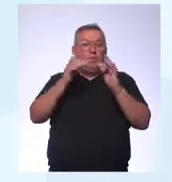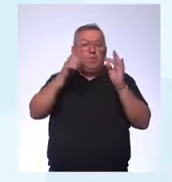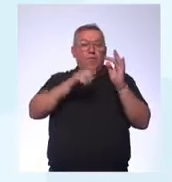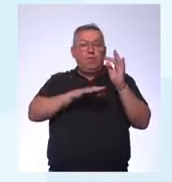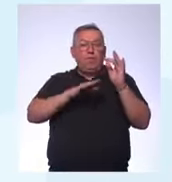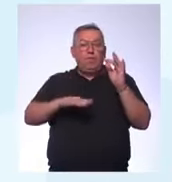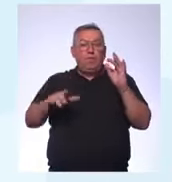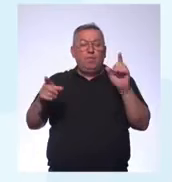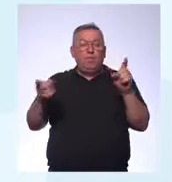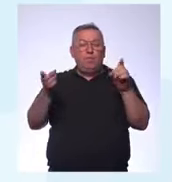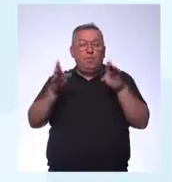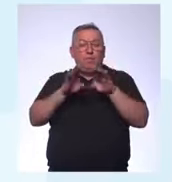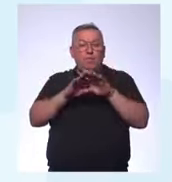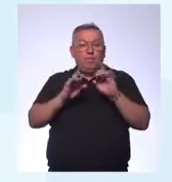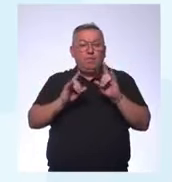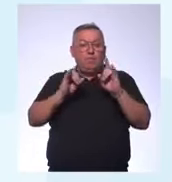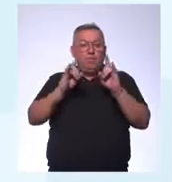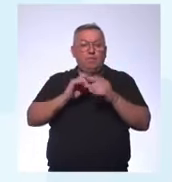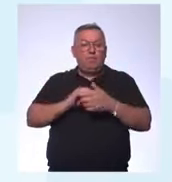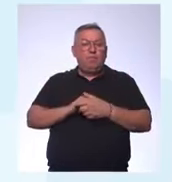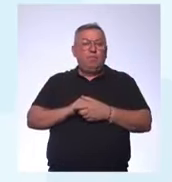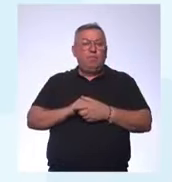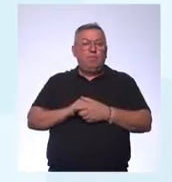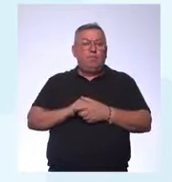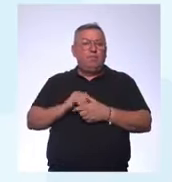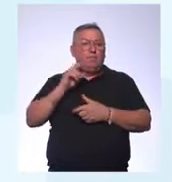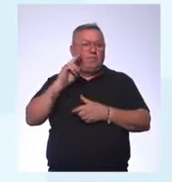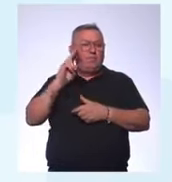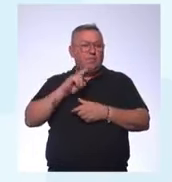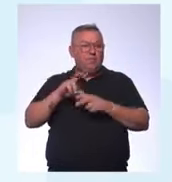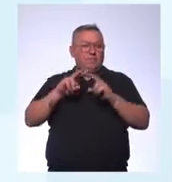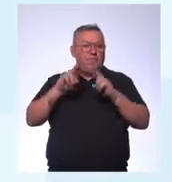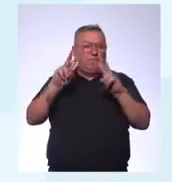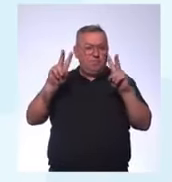crianças e trancado no apartamento. Olhem aí que está entre